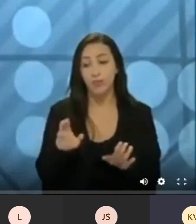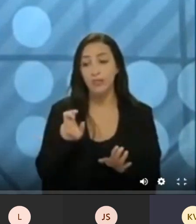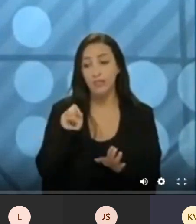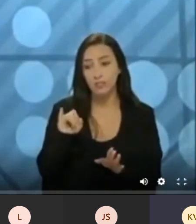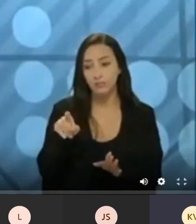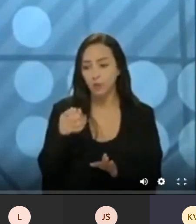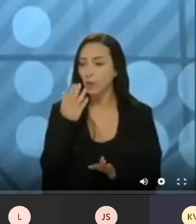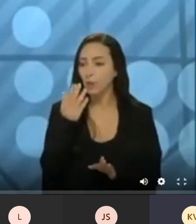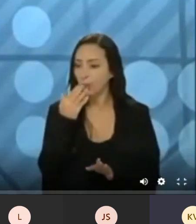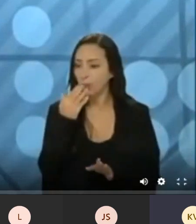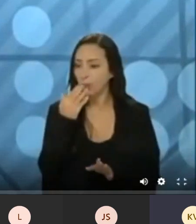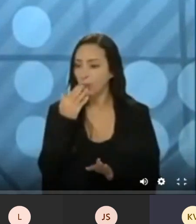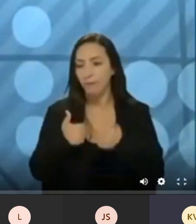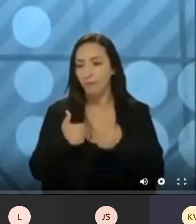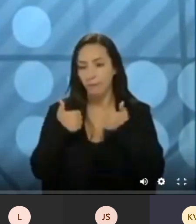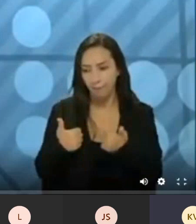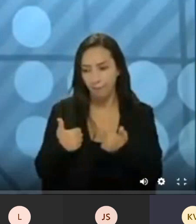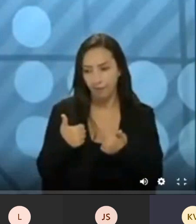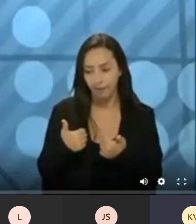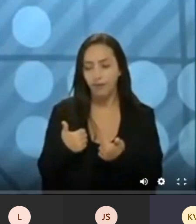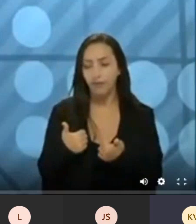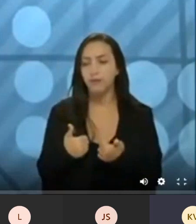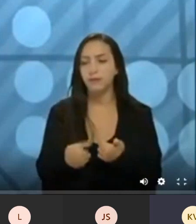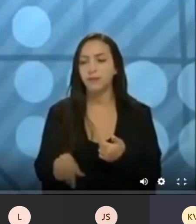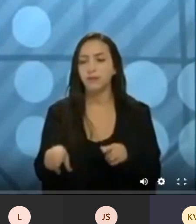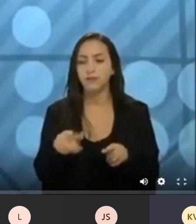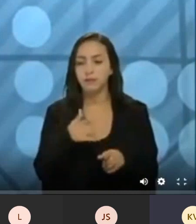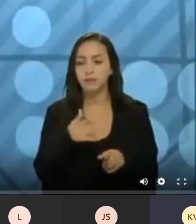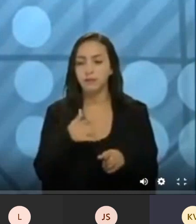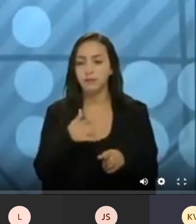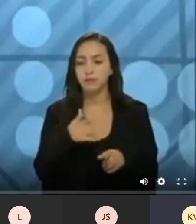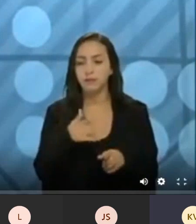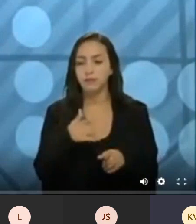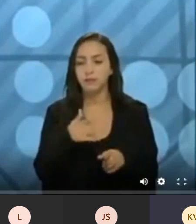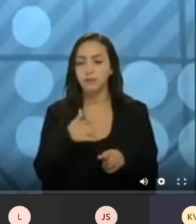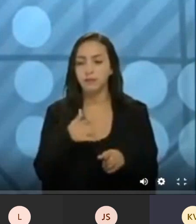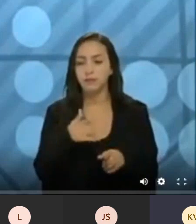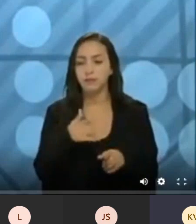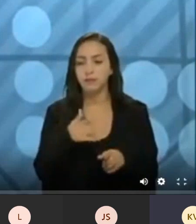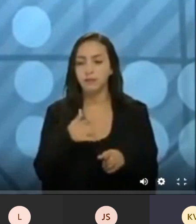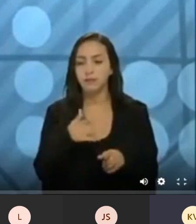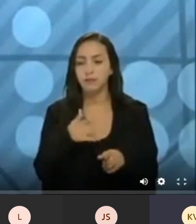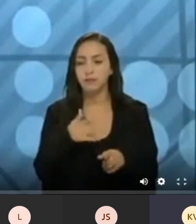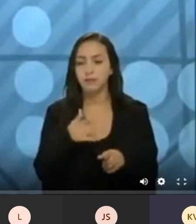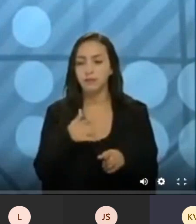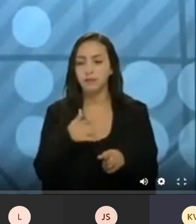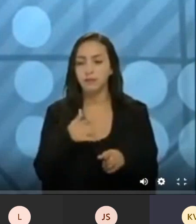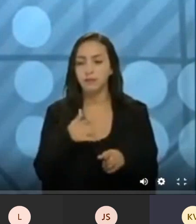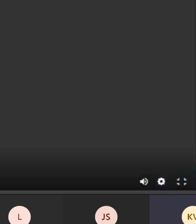você mantiver uma alimentação balanceada simultaneamente,